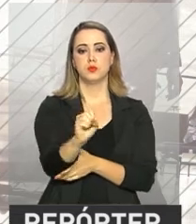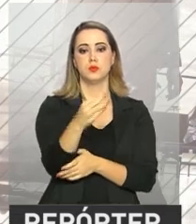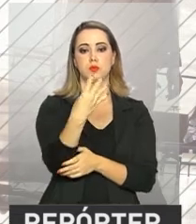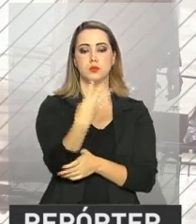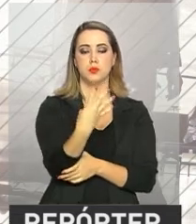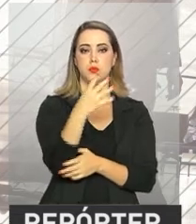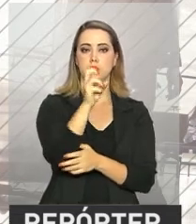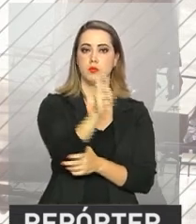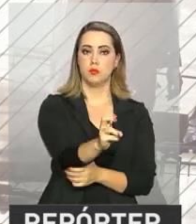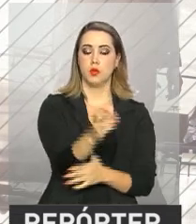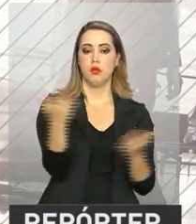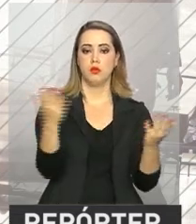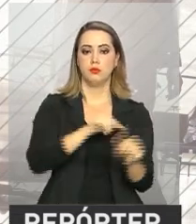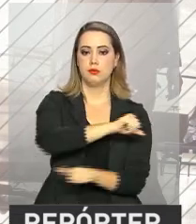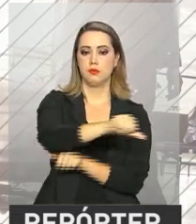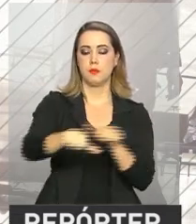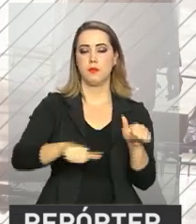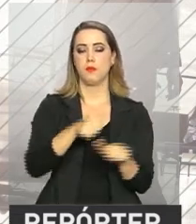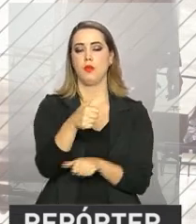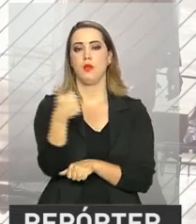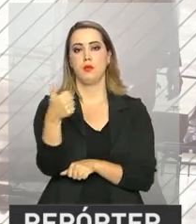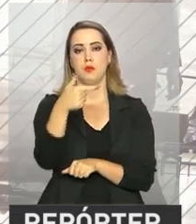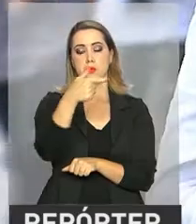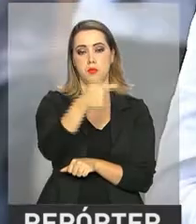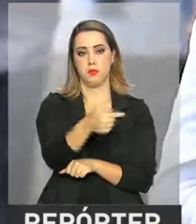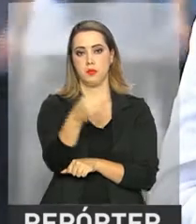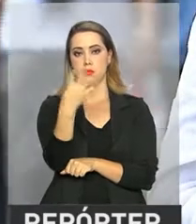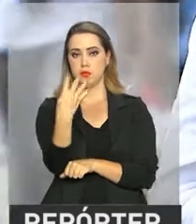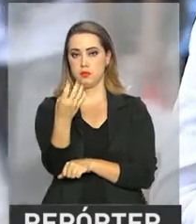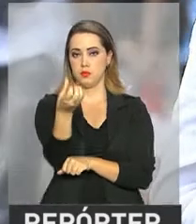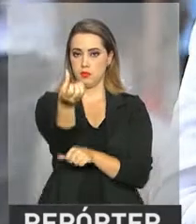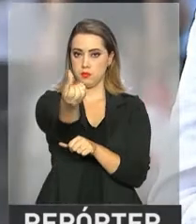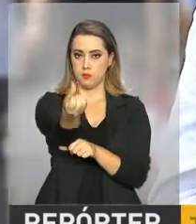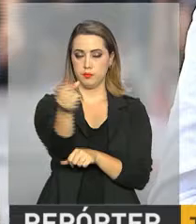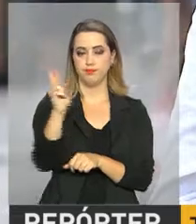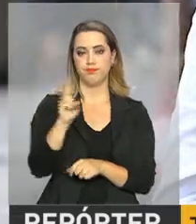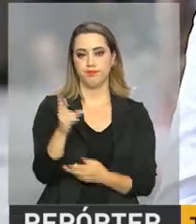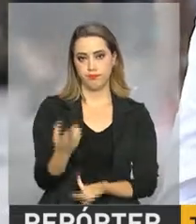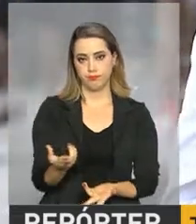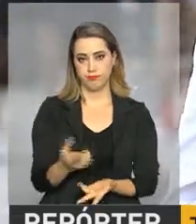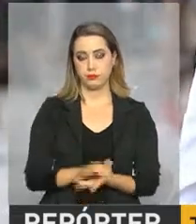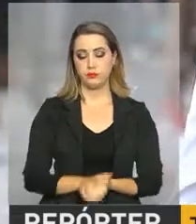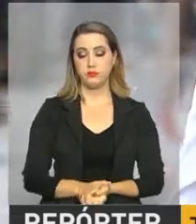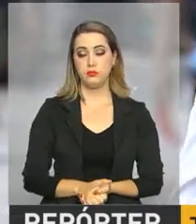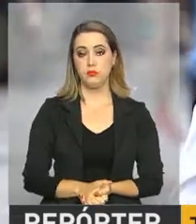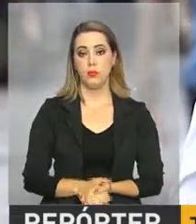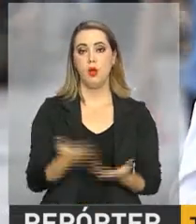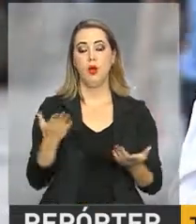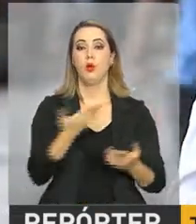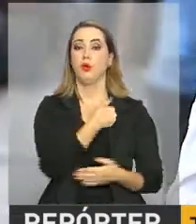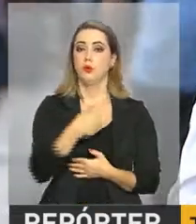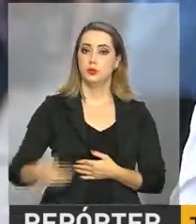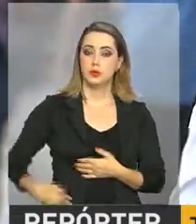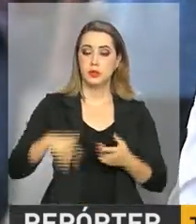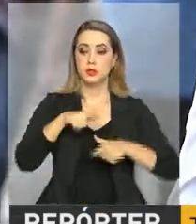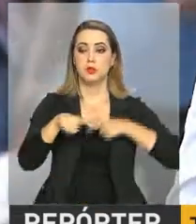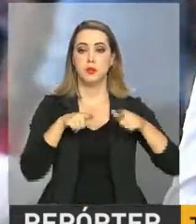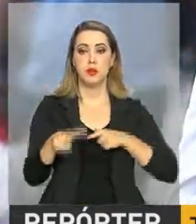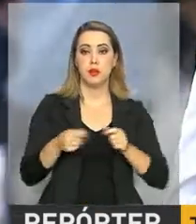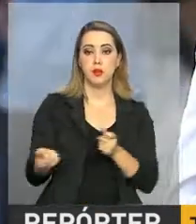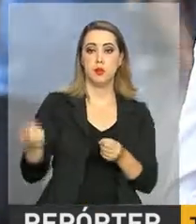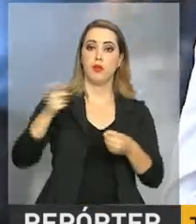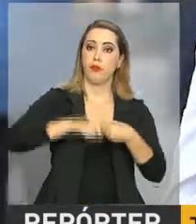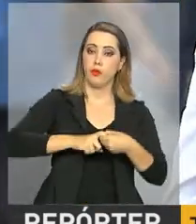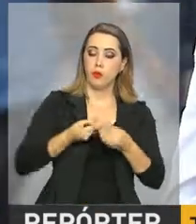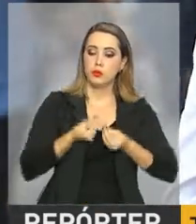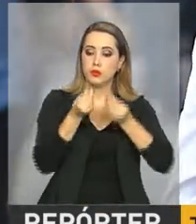reais para 1.746 o governo tem trabalhado para recuperar o emprego ea renda dos brasileiros